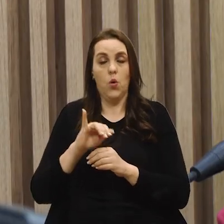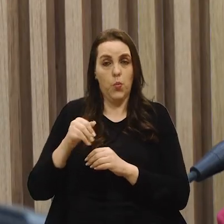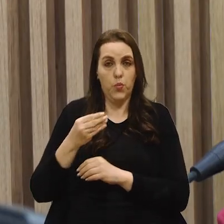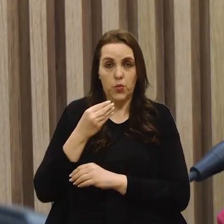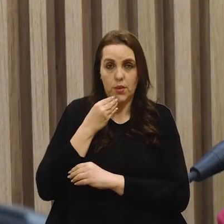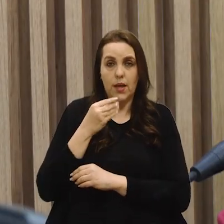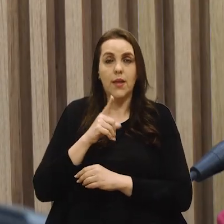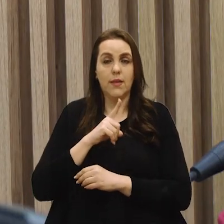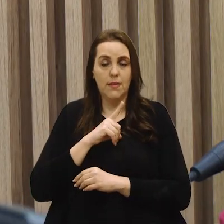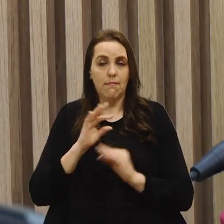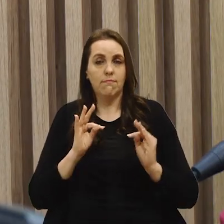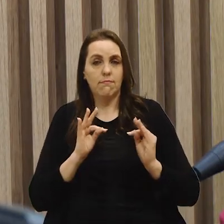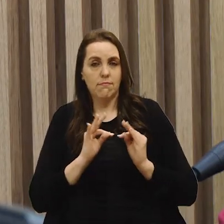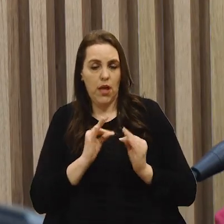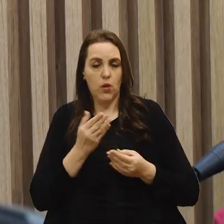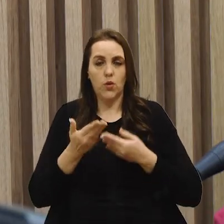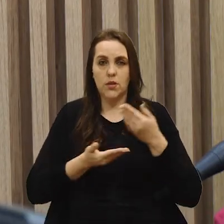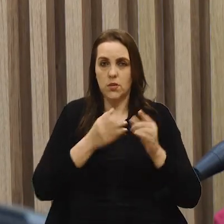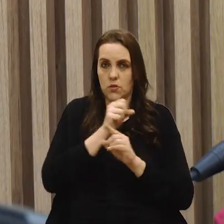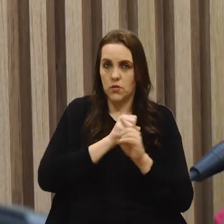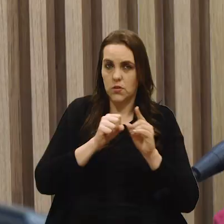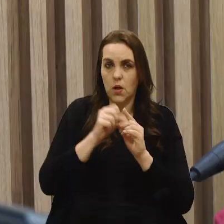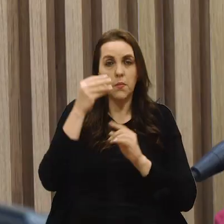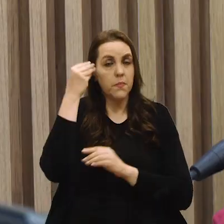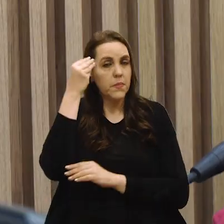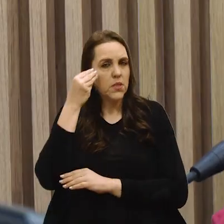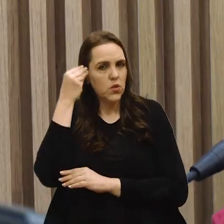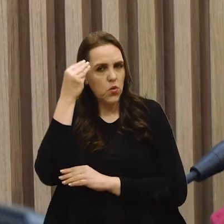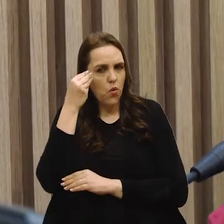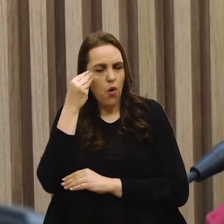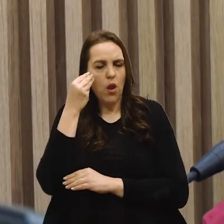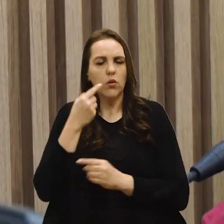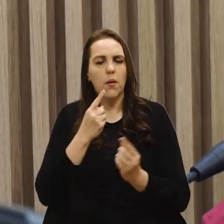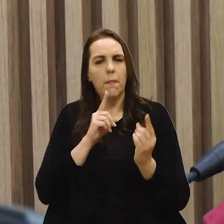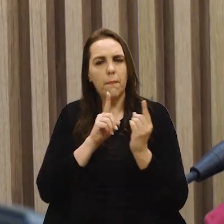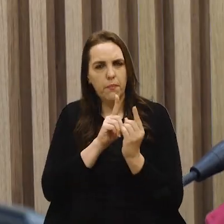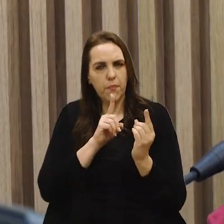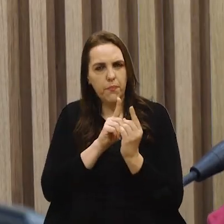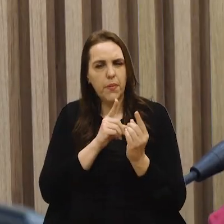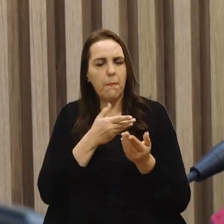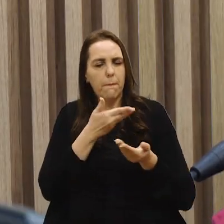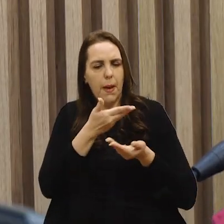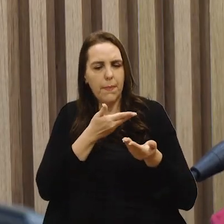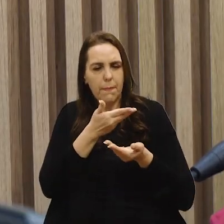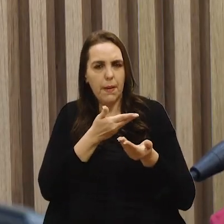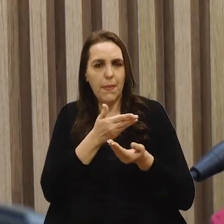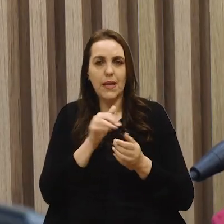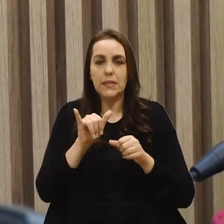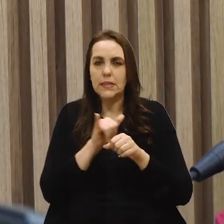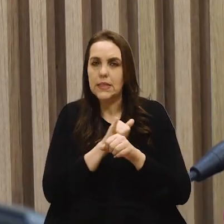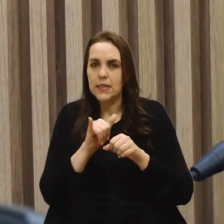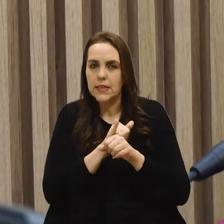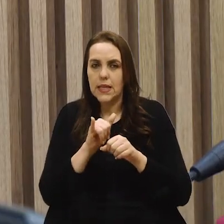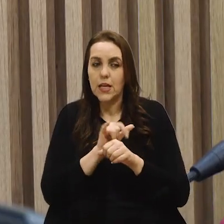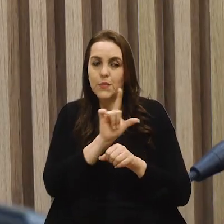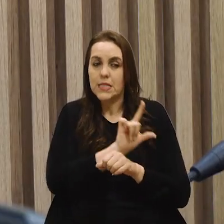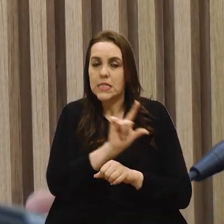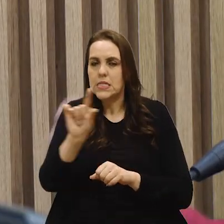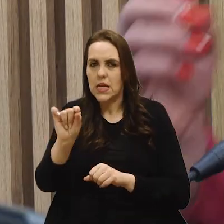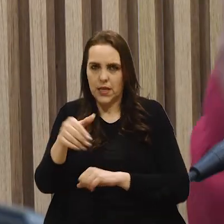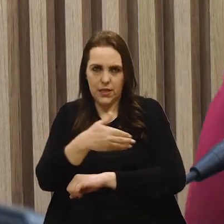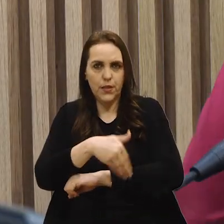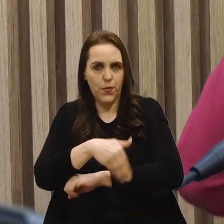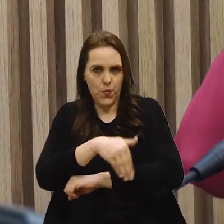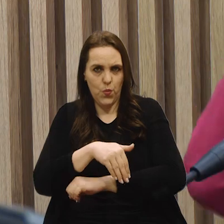sociais e psicólogos que também vão trabalhar com ele estratégias para a superação de rua, que é muito importante isso, não apenas dar